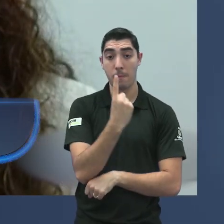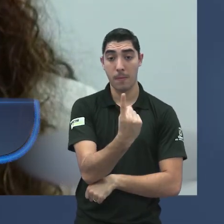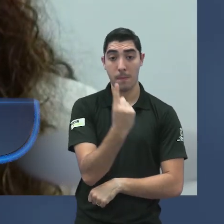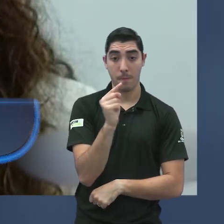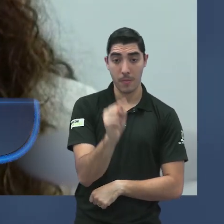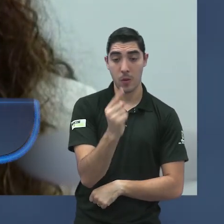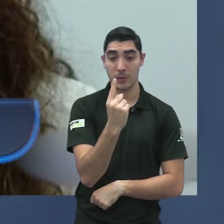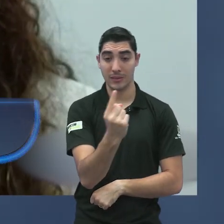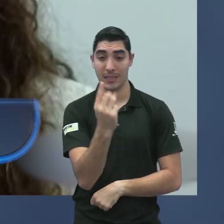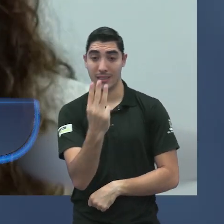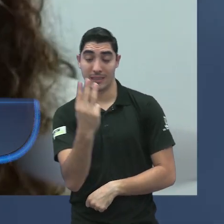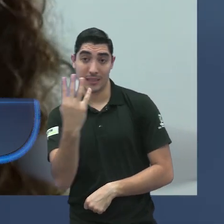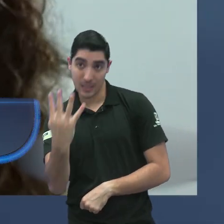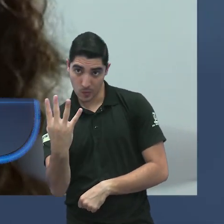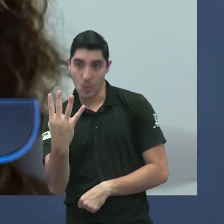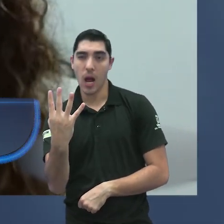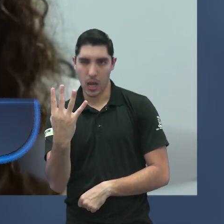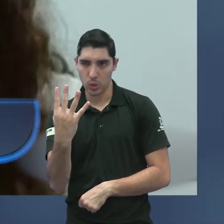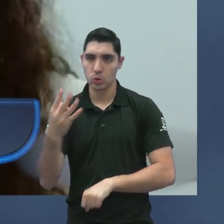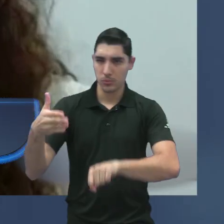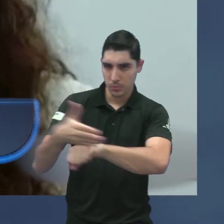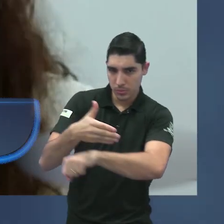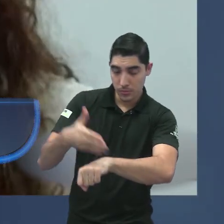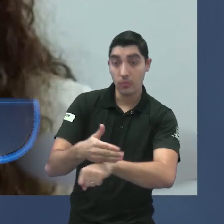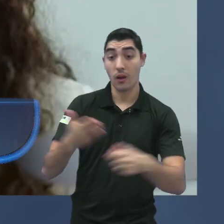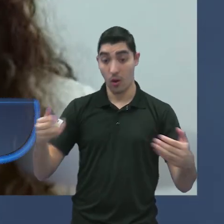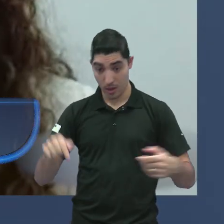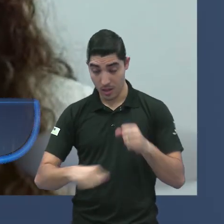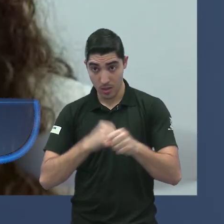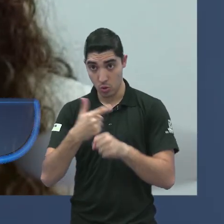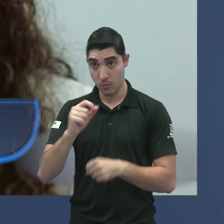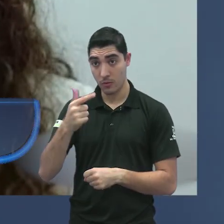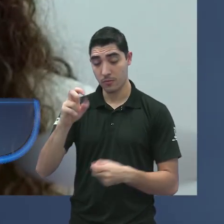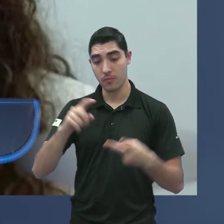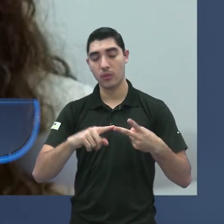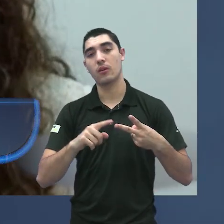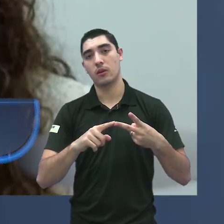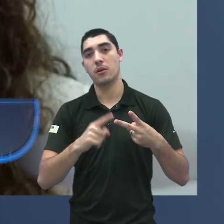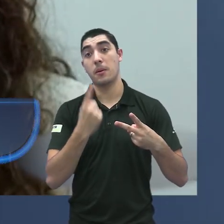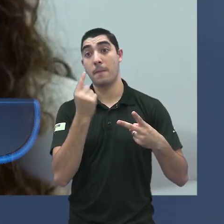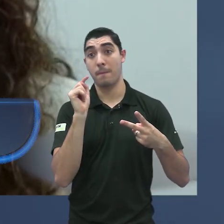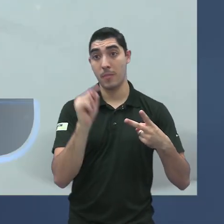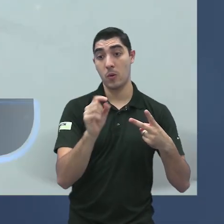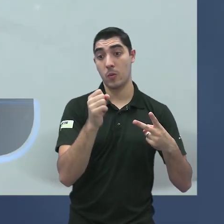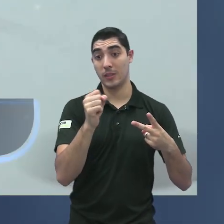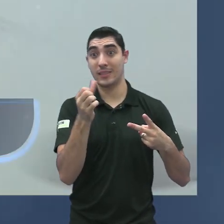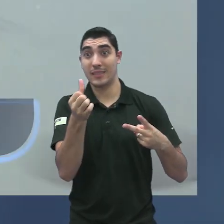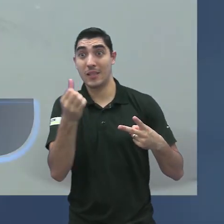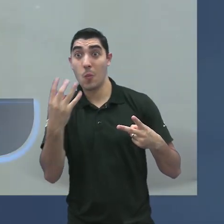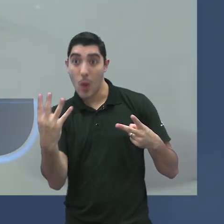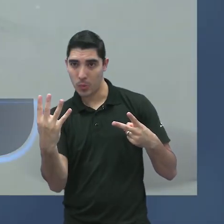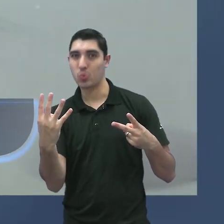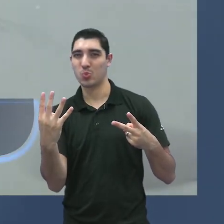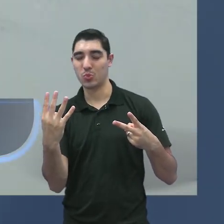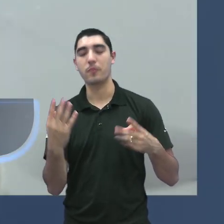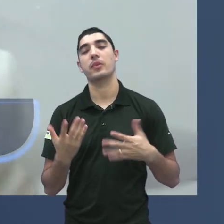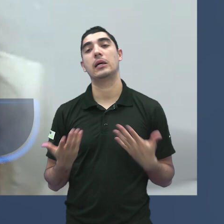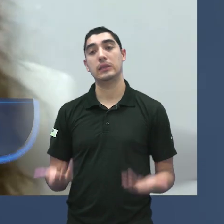1.134 submissões, e a deste ano nós tivemos 684 submissões. Os prêmios, eles